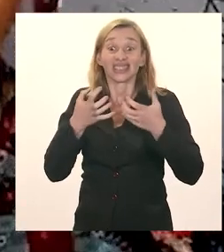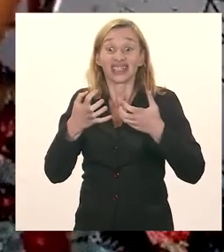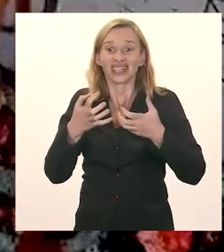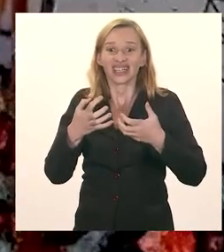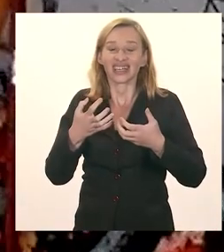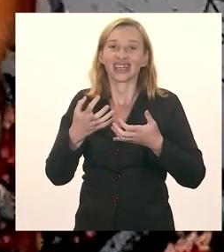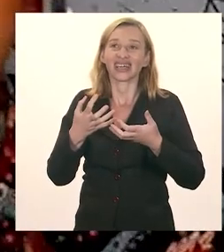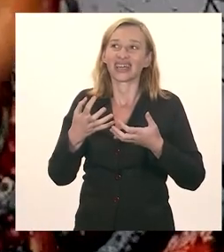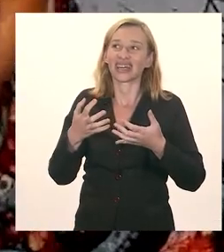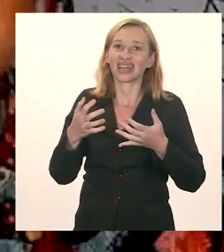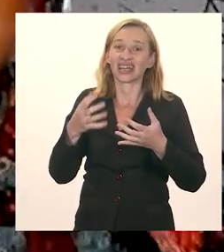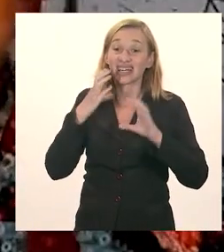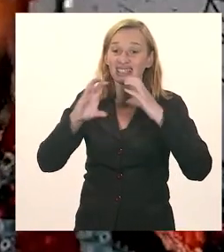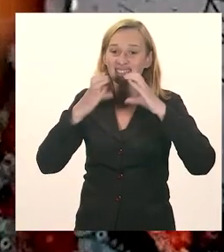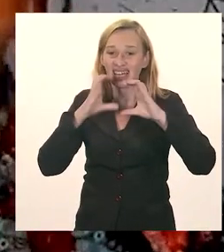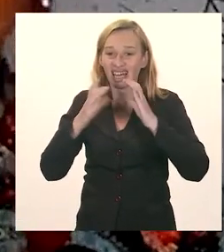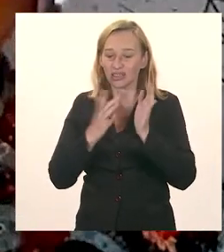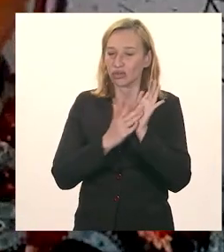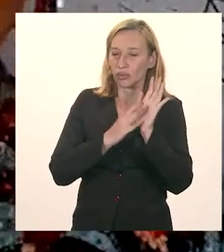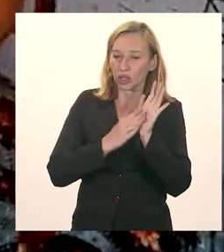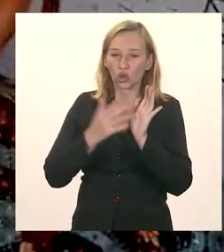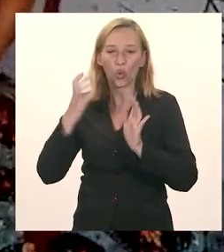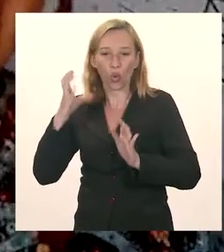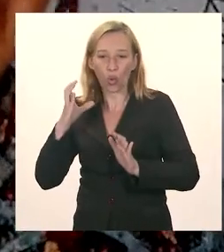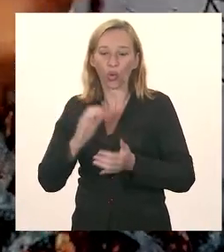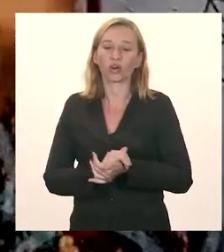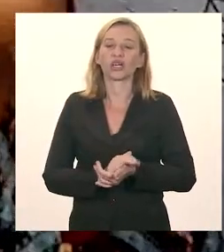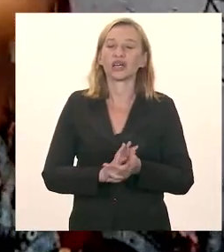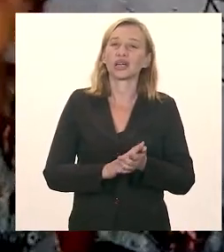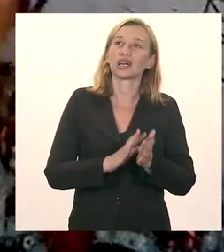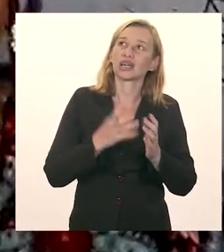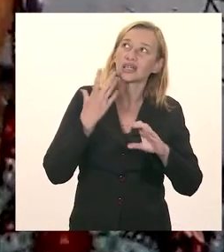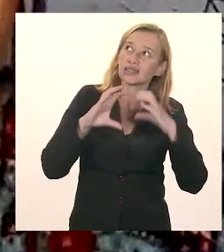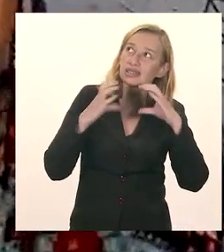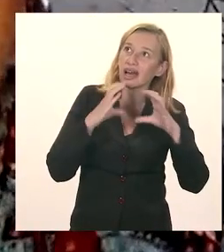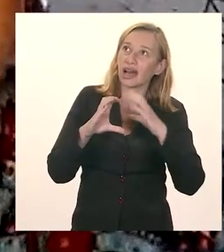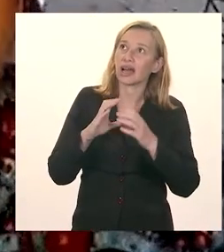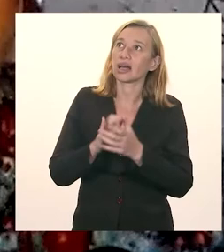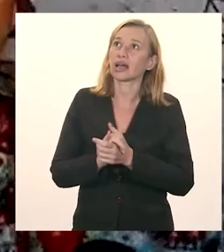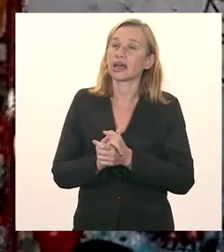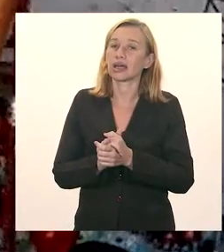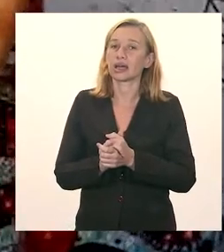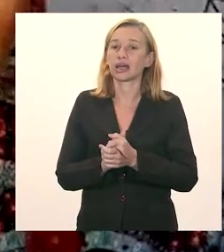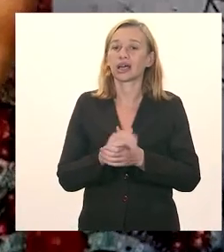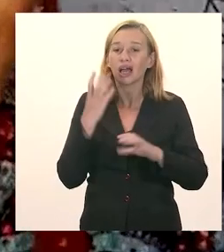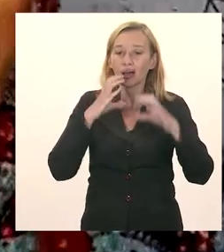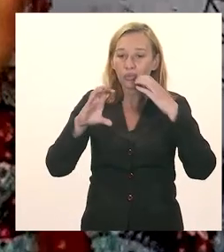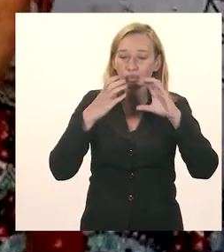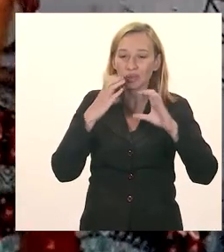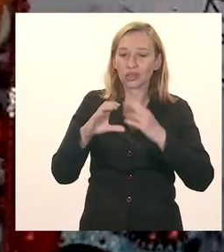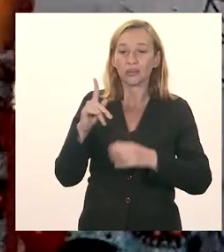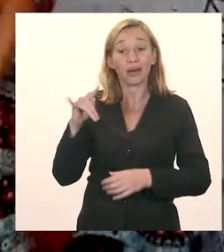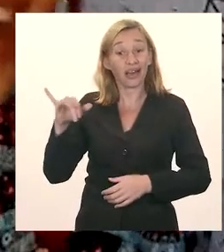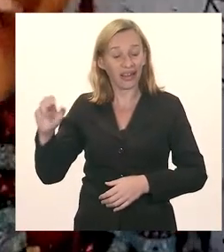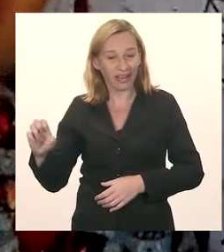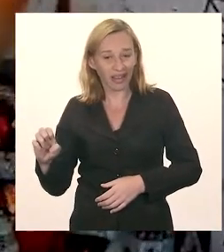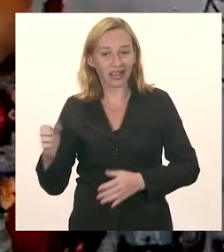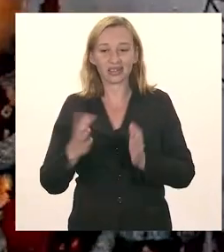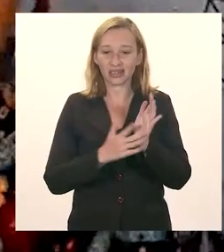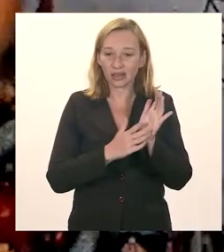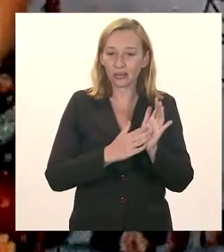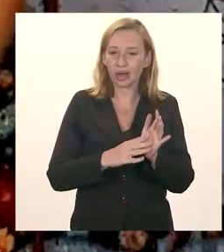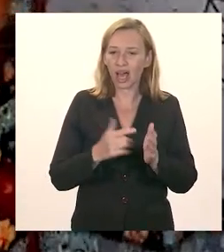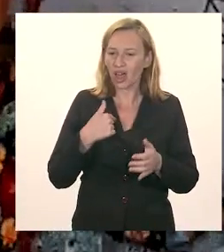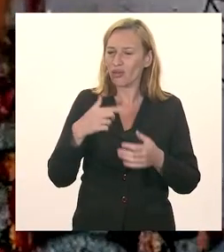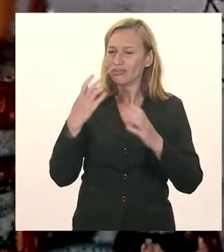de querer cantar, de querer cantar Samba de Coco, de querer cantar a música do Samba de Pareia,